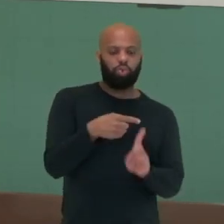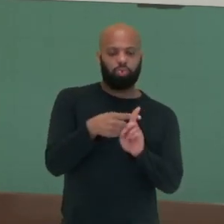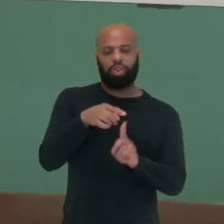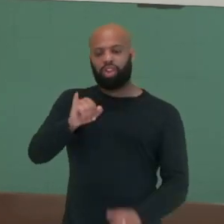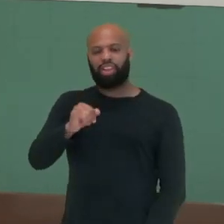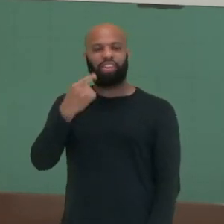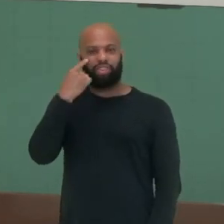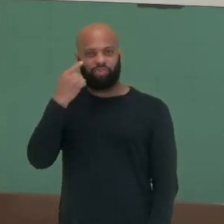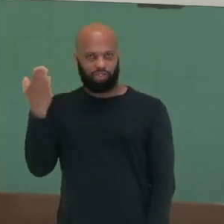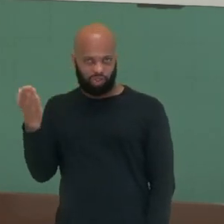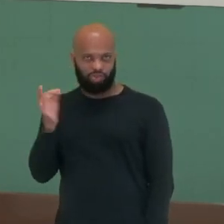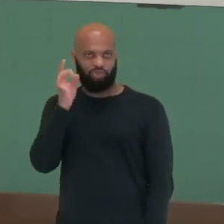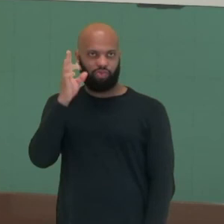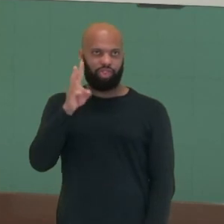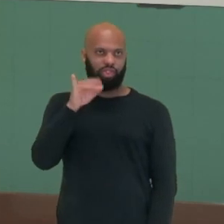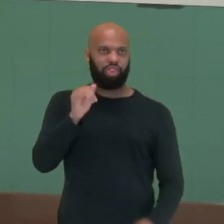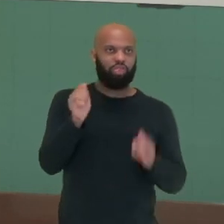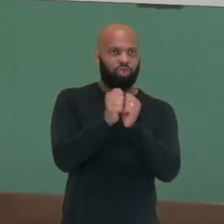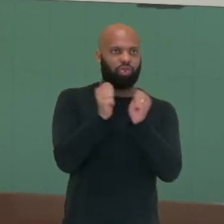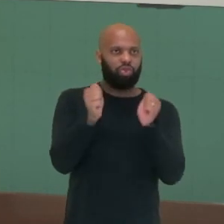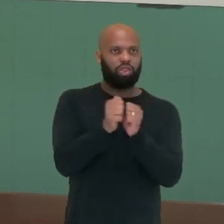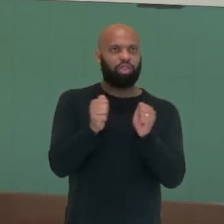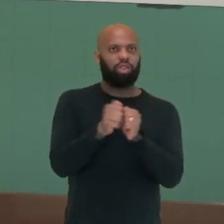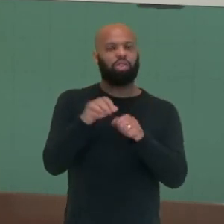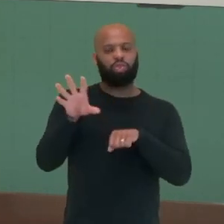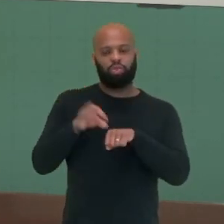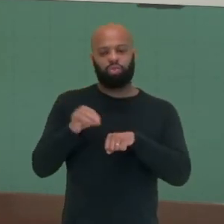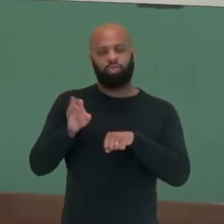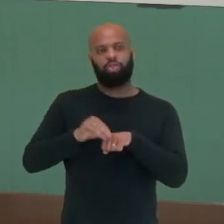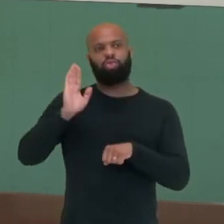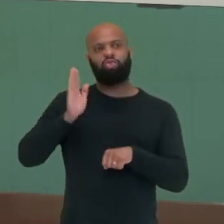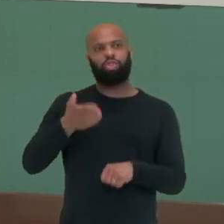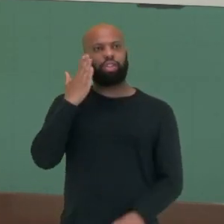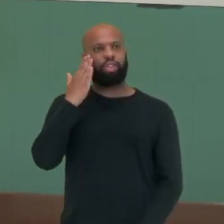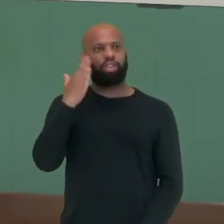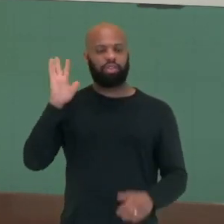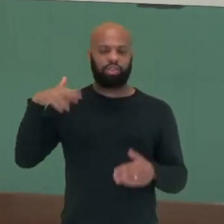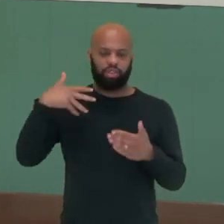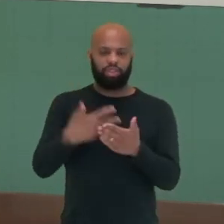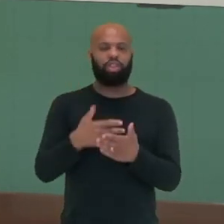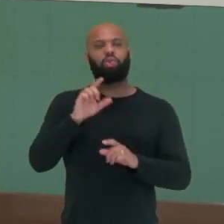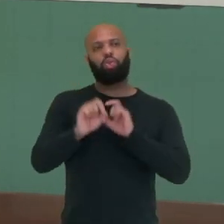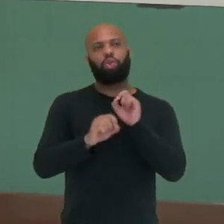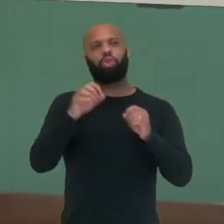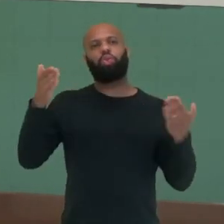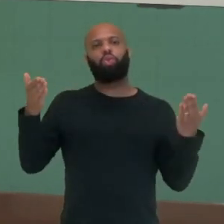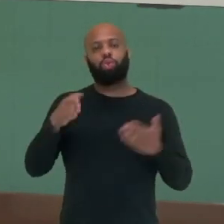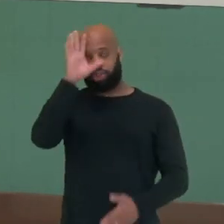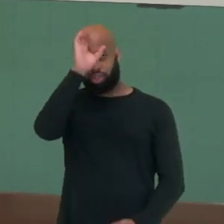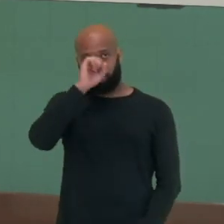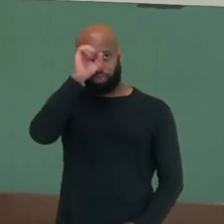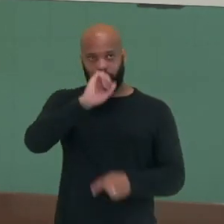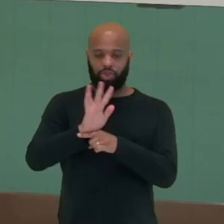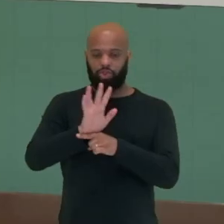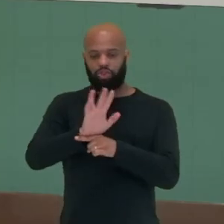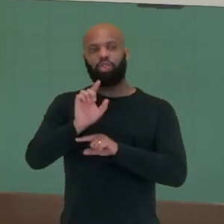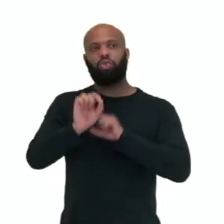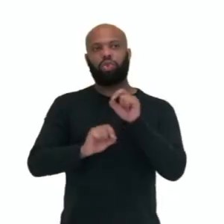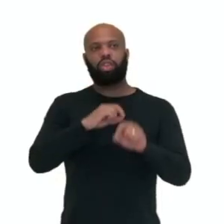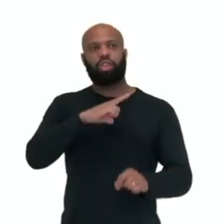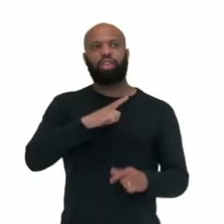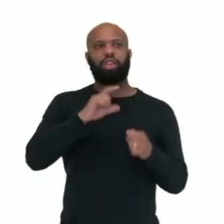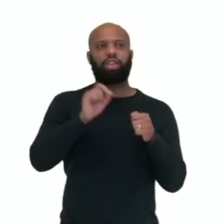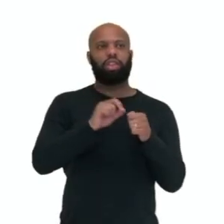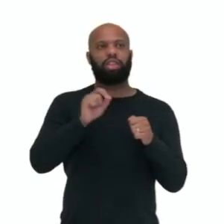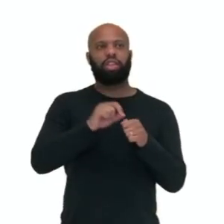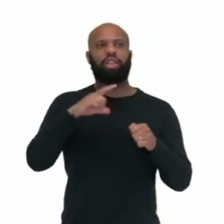que é tranquilo, porque a gente vai juntando o conhecimento que a gente trabalhou até agora. O que a gente viu no vídeo de hoje? Nós vimos que para fazer